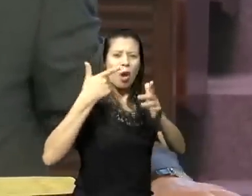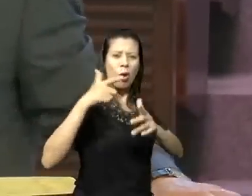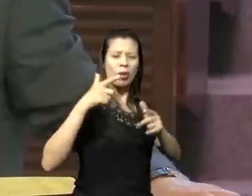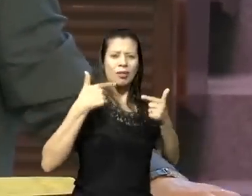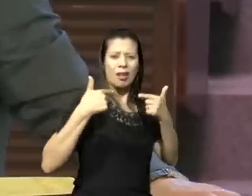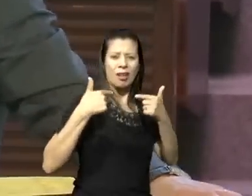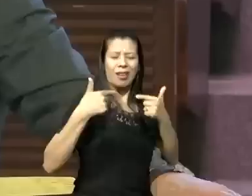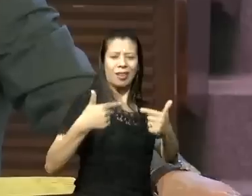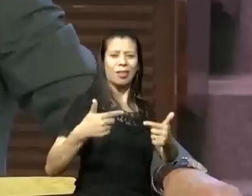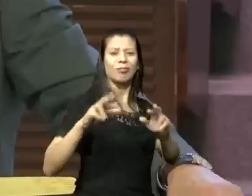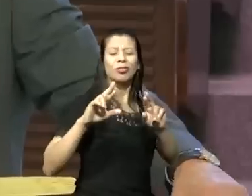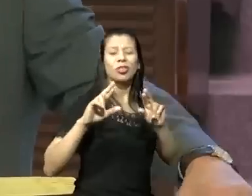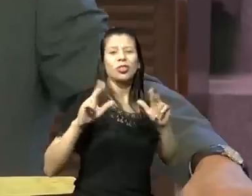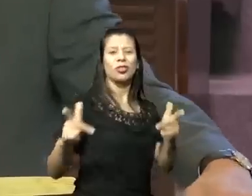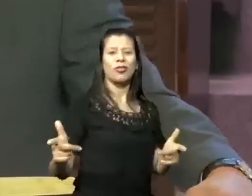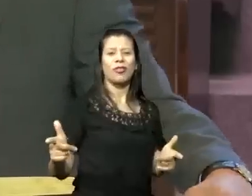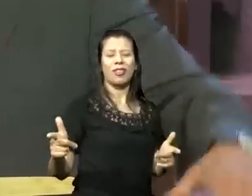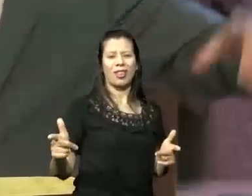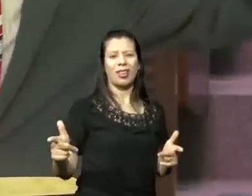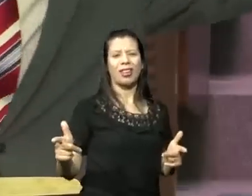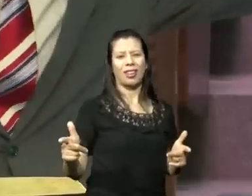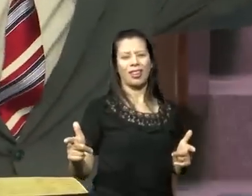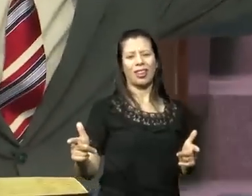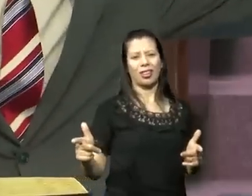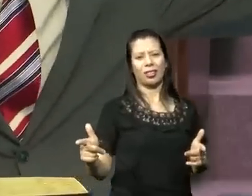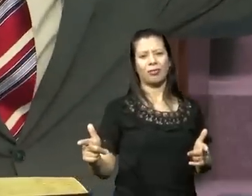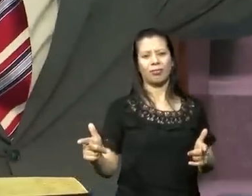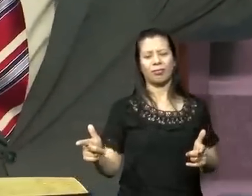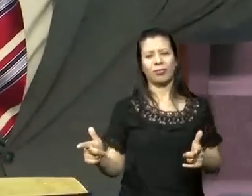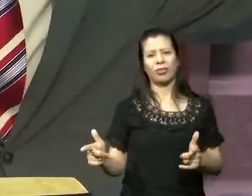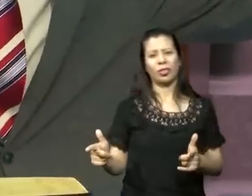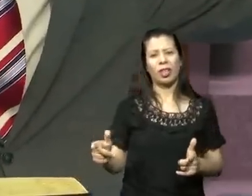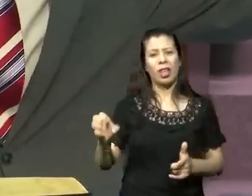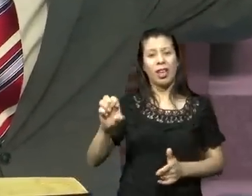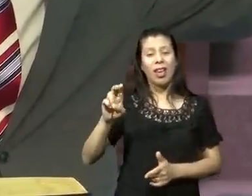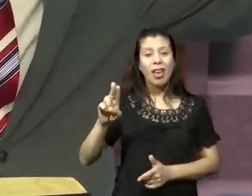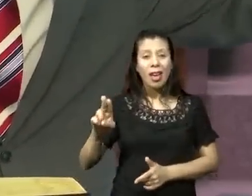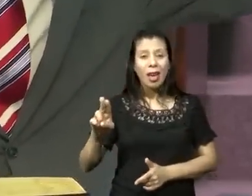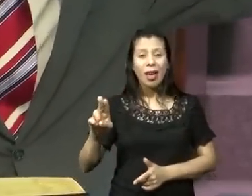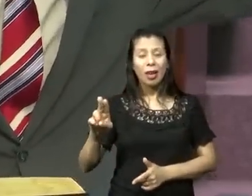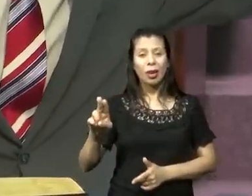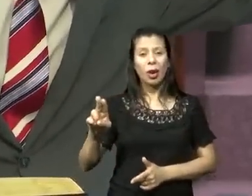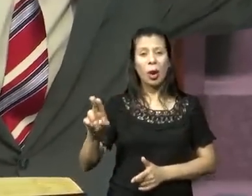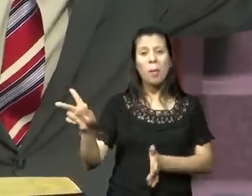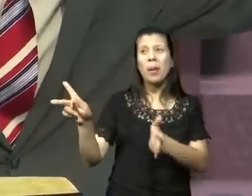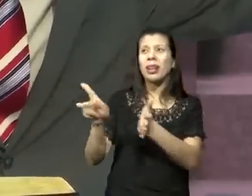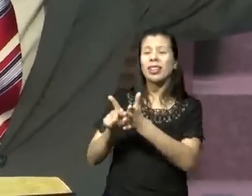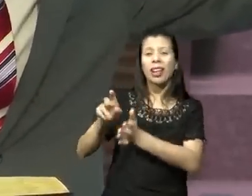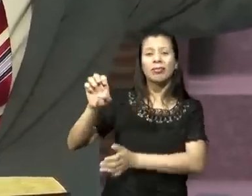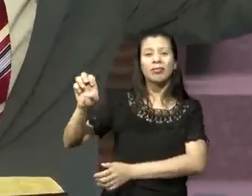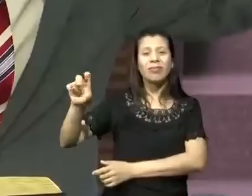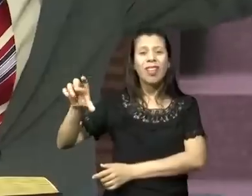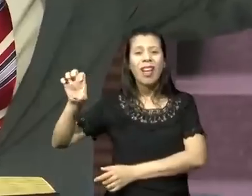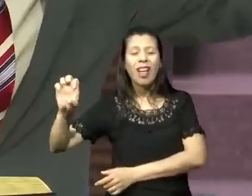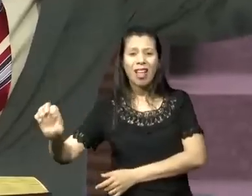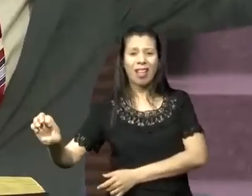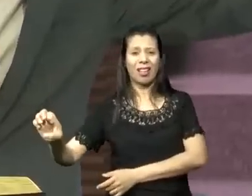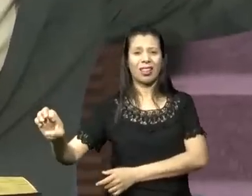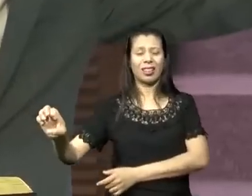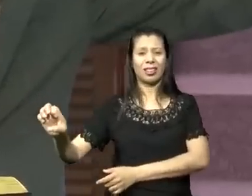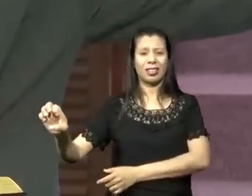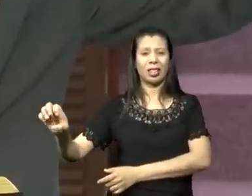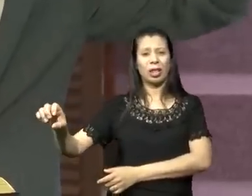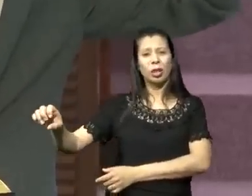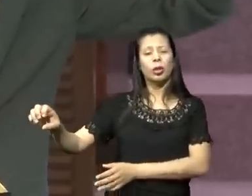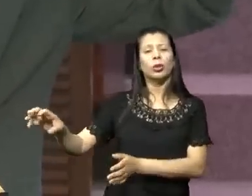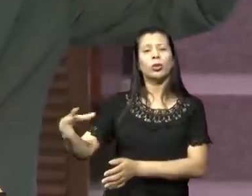Moisés eu sou ele eu sou a água da Rocha eu sou o que estive na